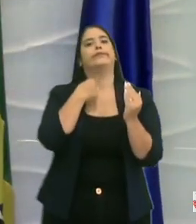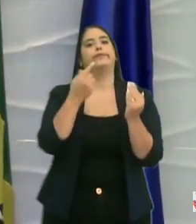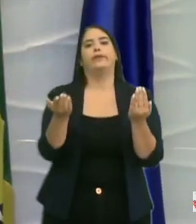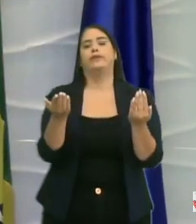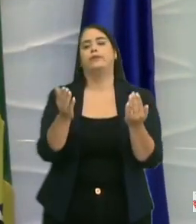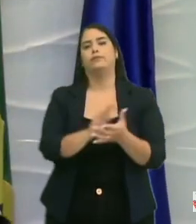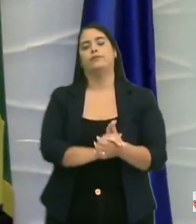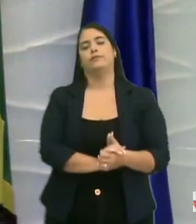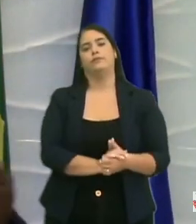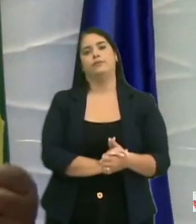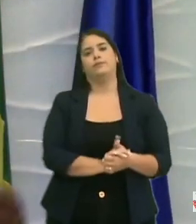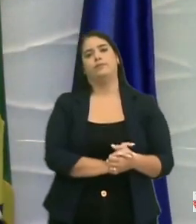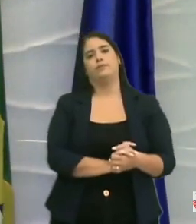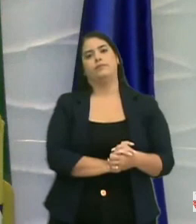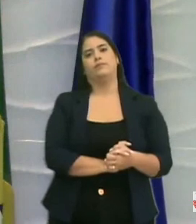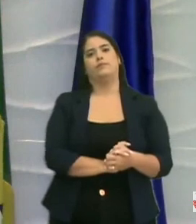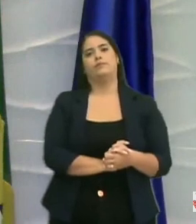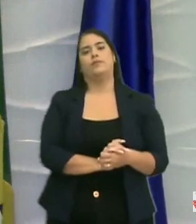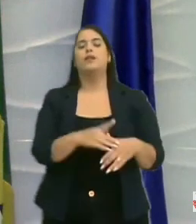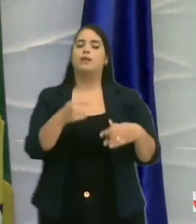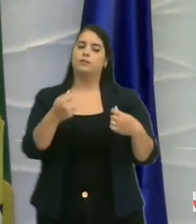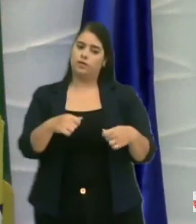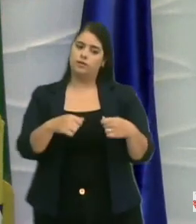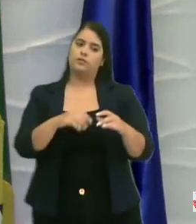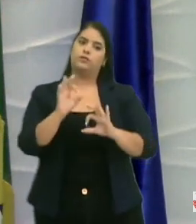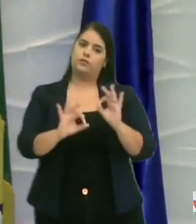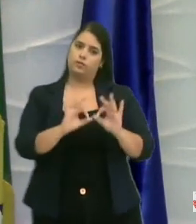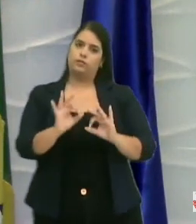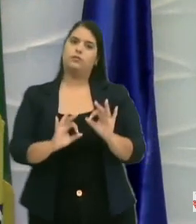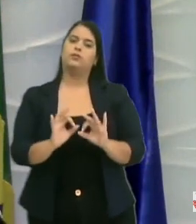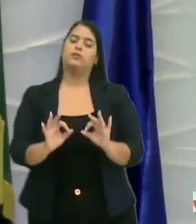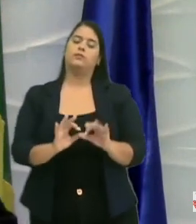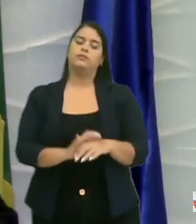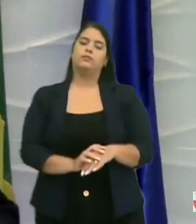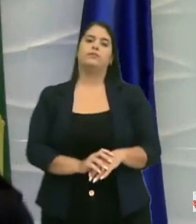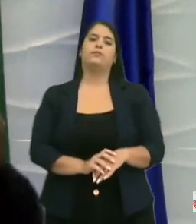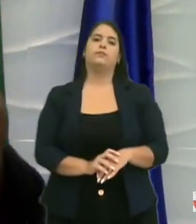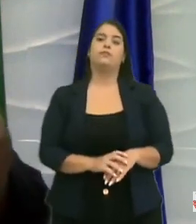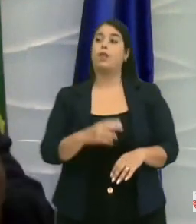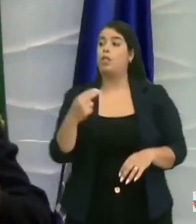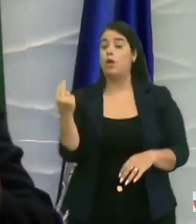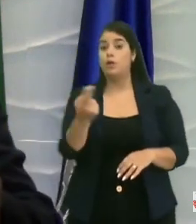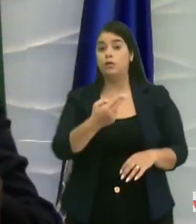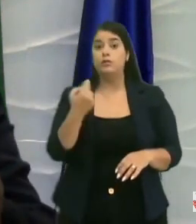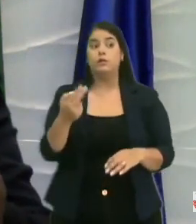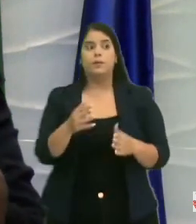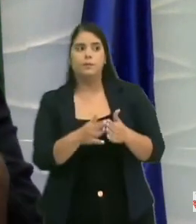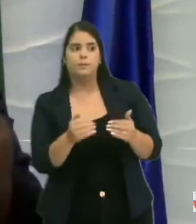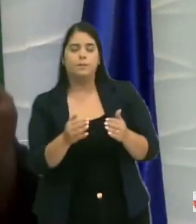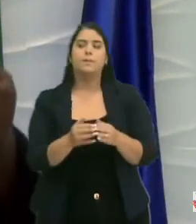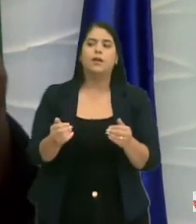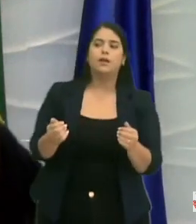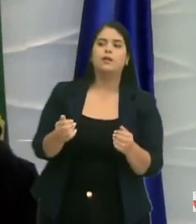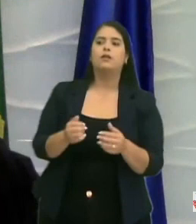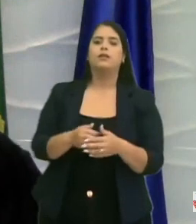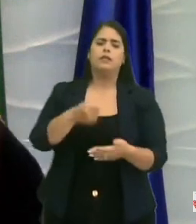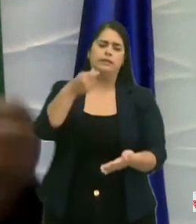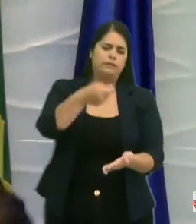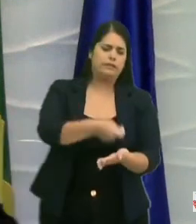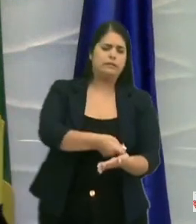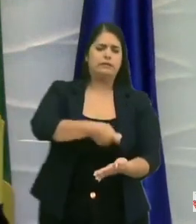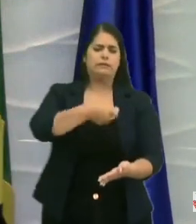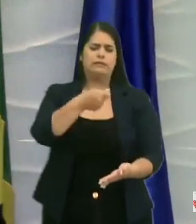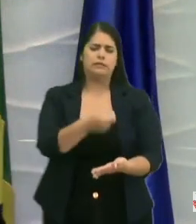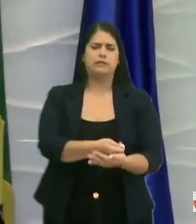Não é nada demais olhar e fazer. Aí quando a gente aqui pede, a gente está aqui cobrando com a